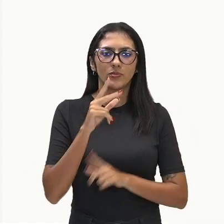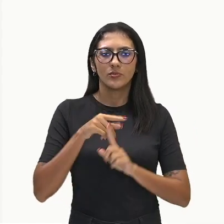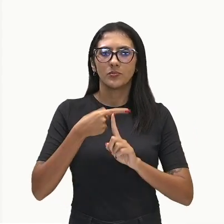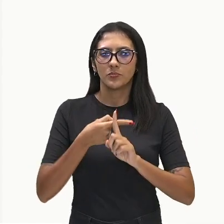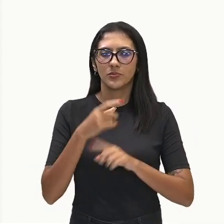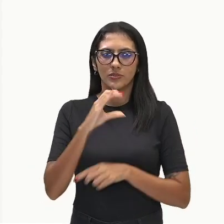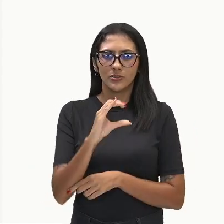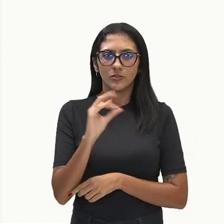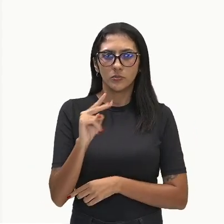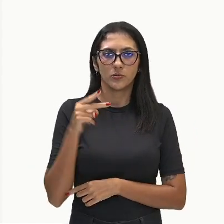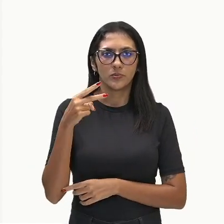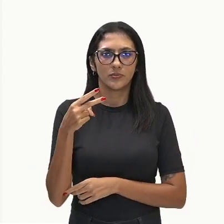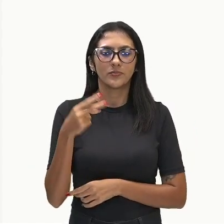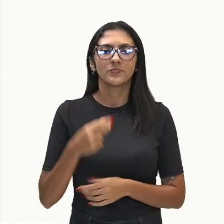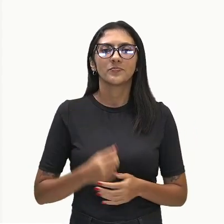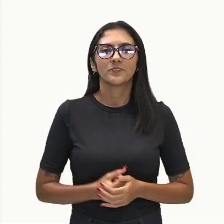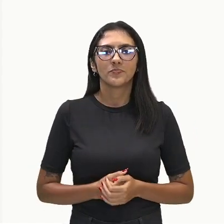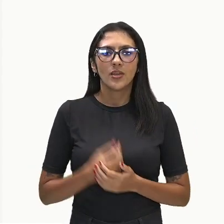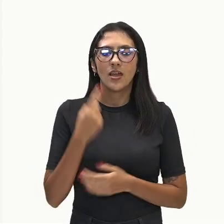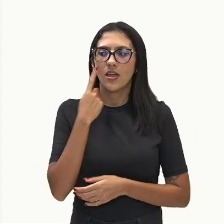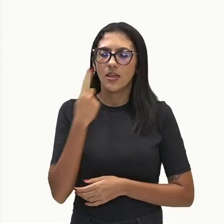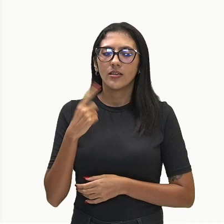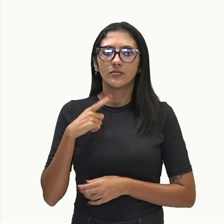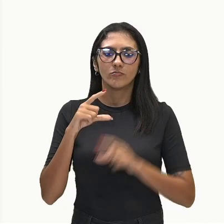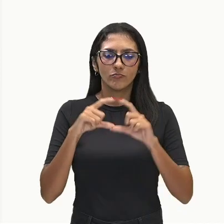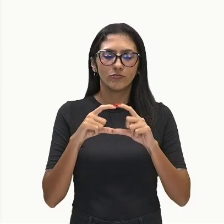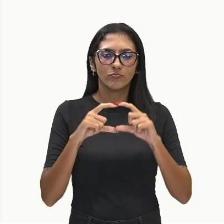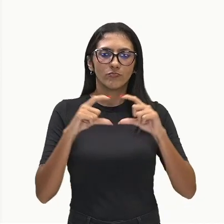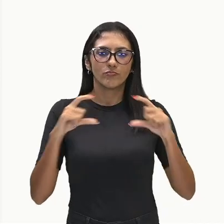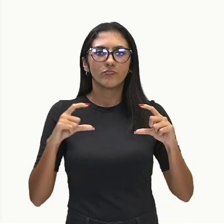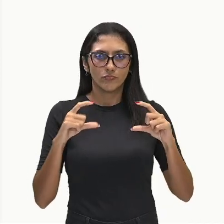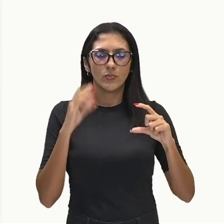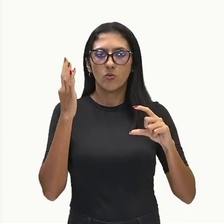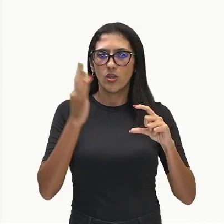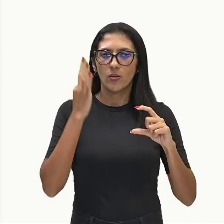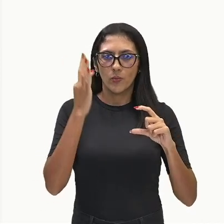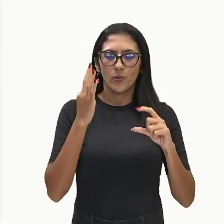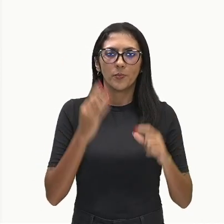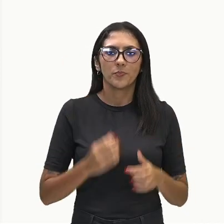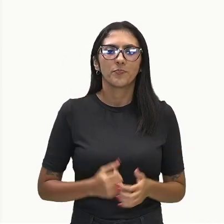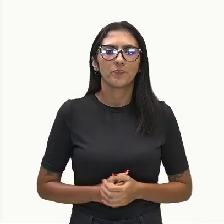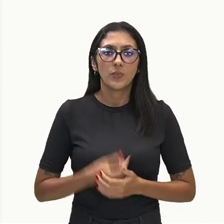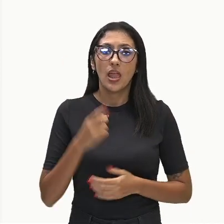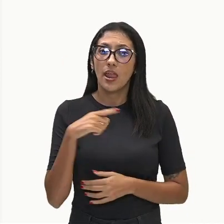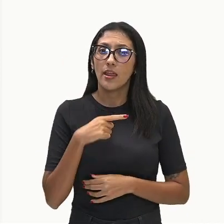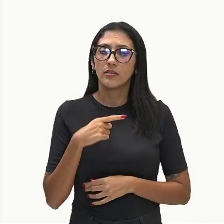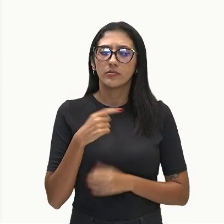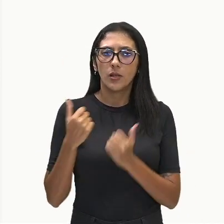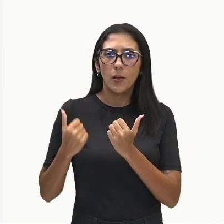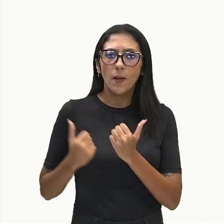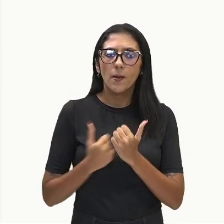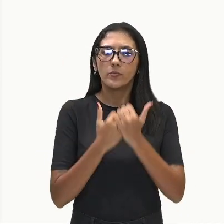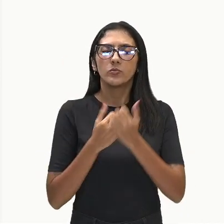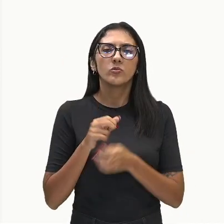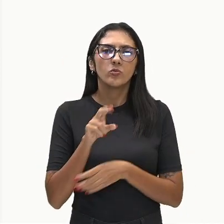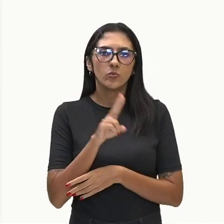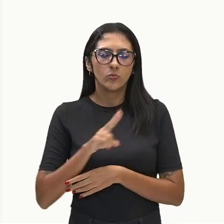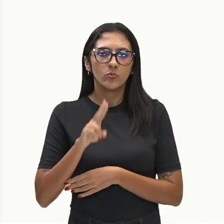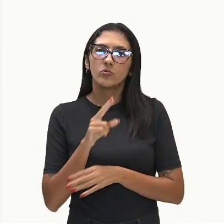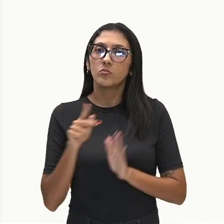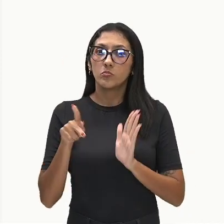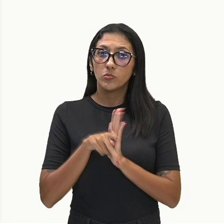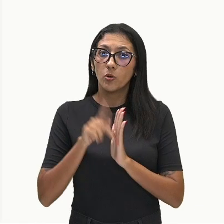C ao quadrado. Esse é o famoso Teorema de Pitágoras. E ele vai servir para os